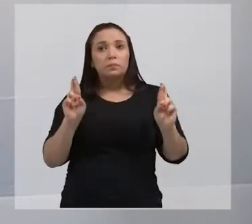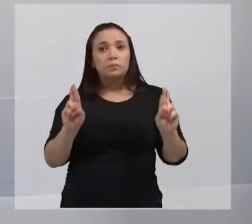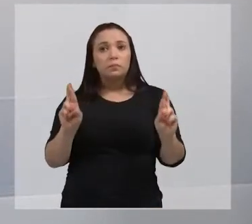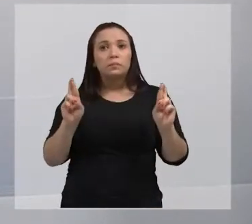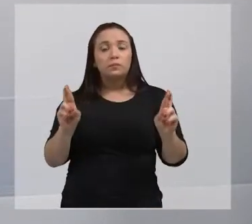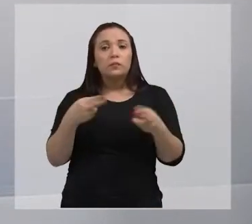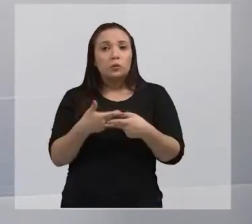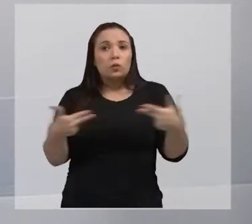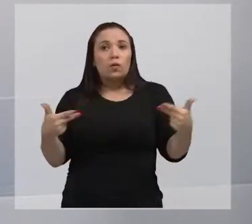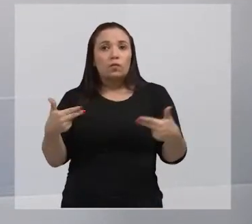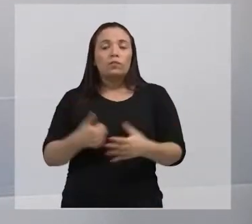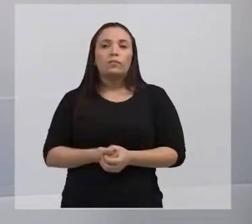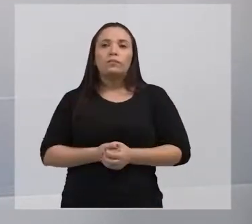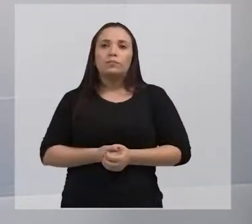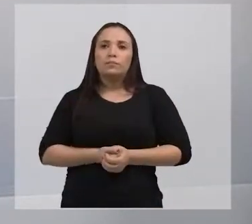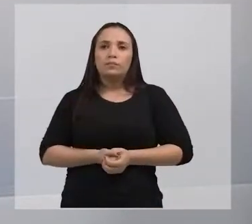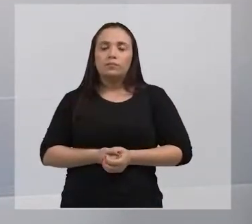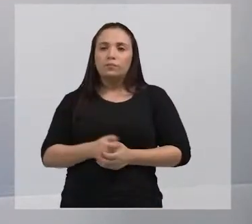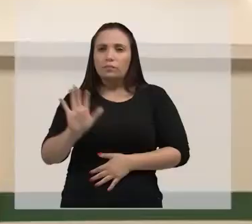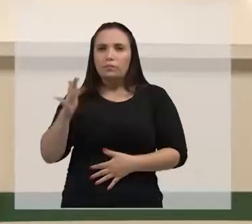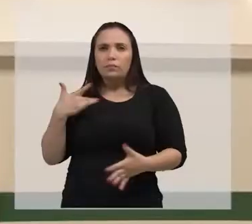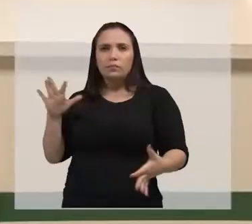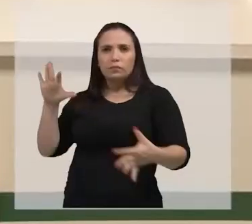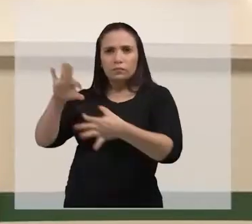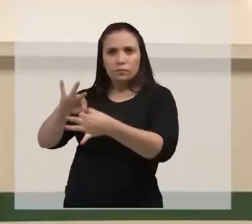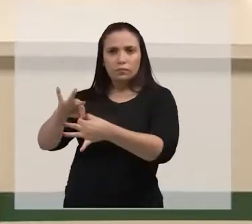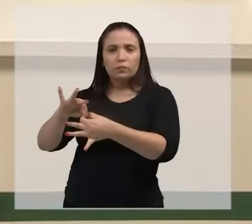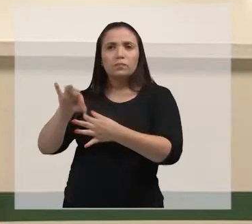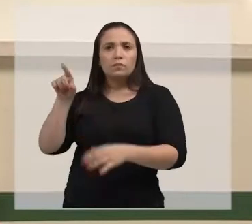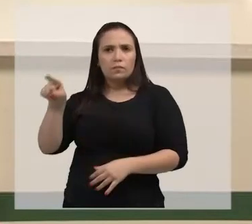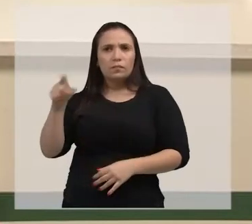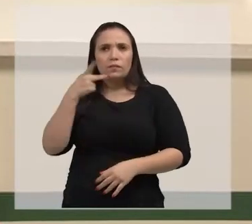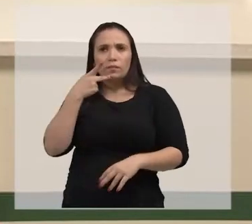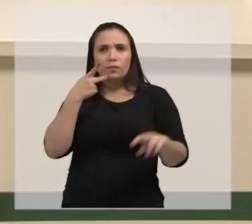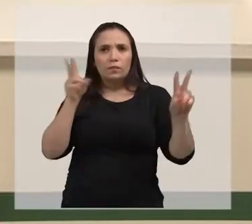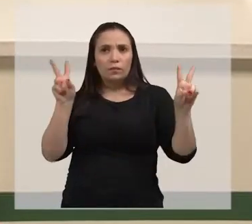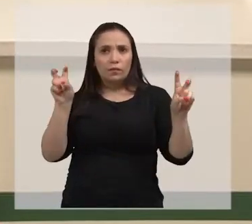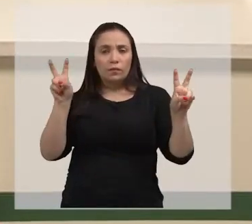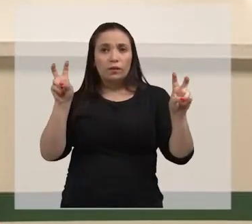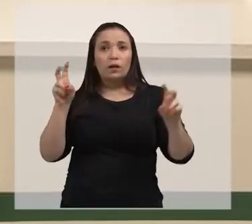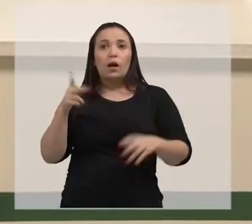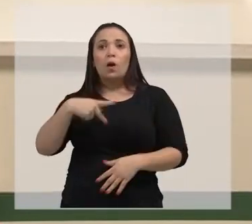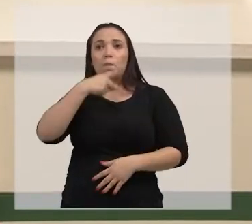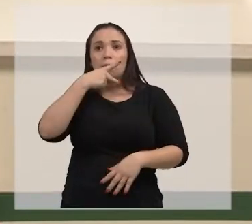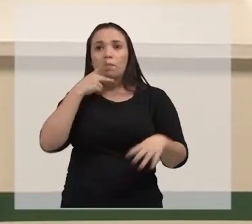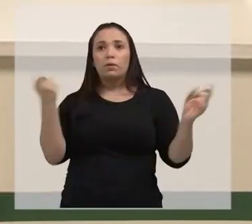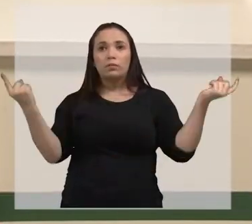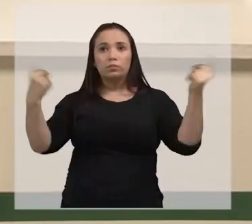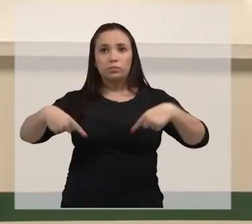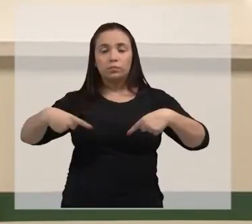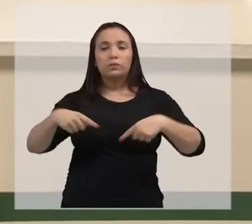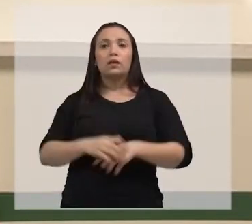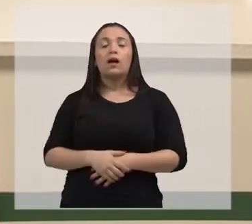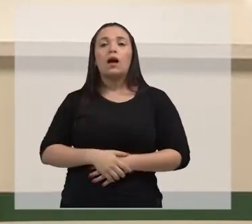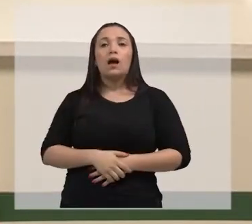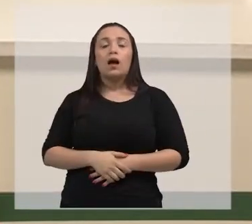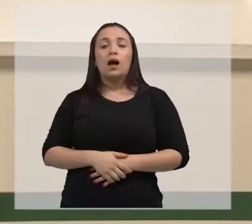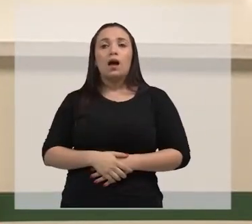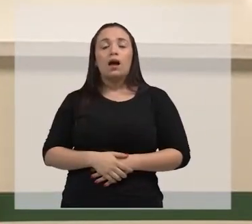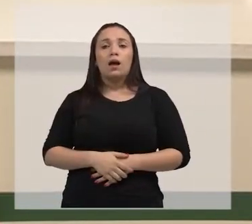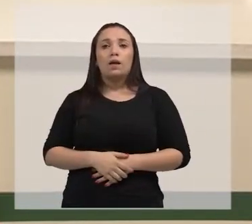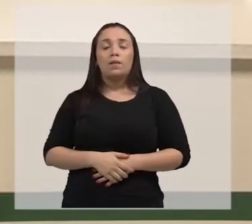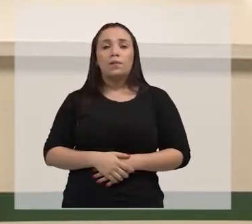A novidade também, Luiz, só para completar, nas oposições, a gente falou da situação, nas oposições é a ida do